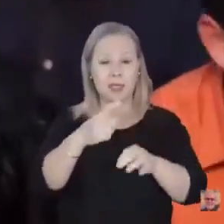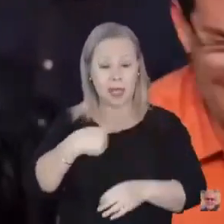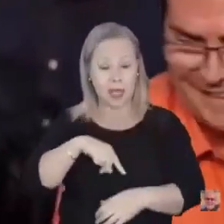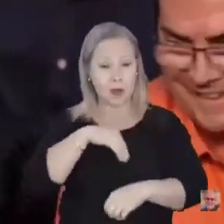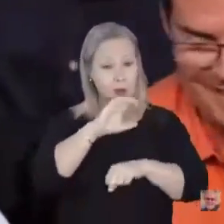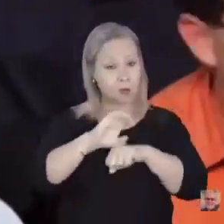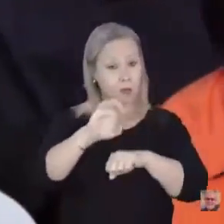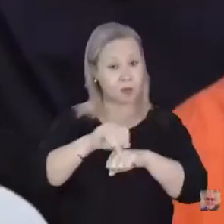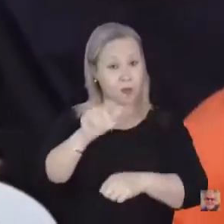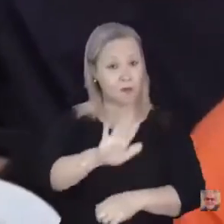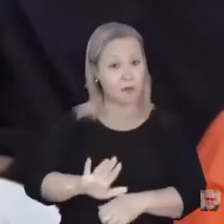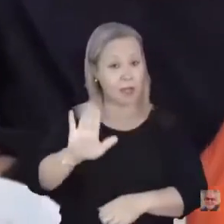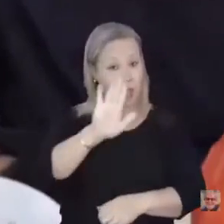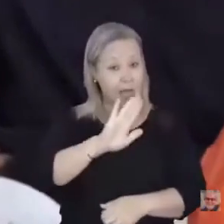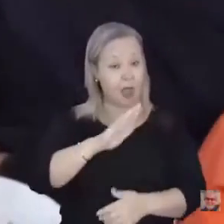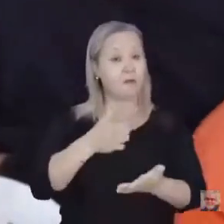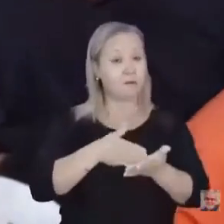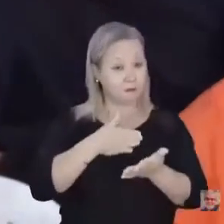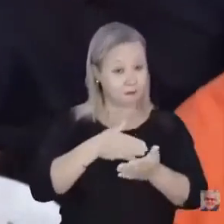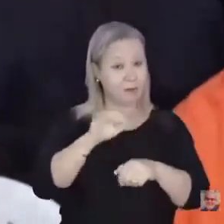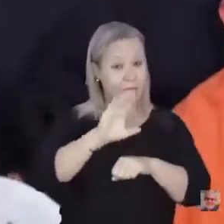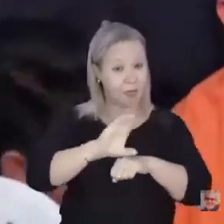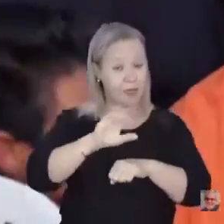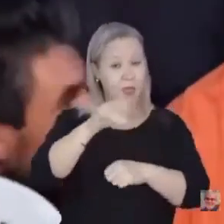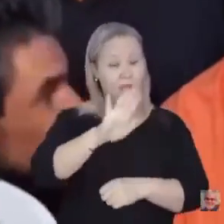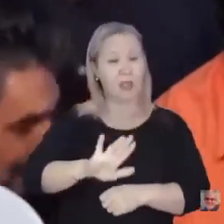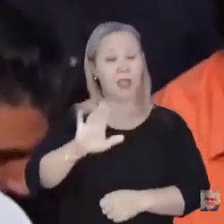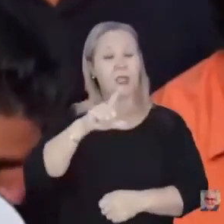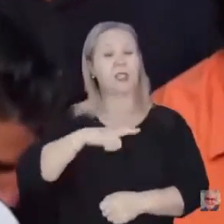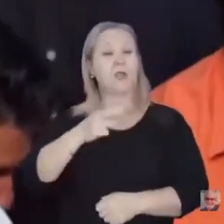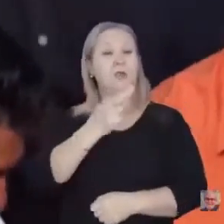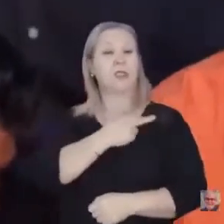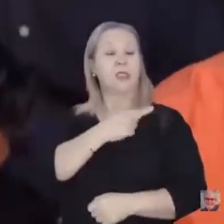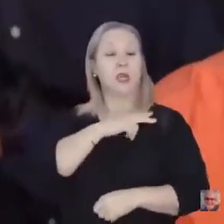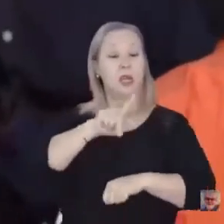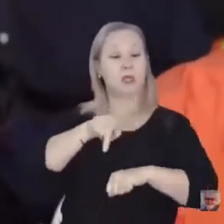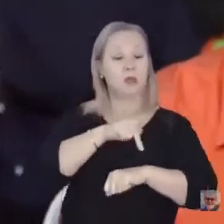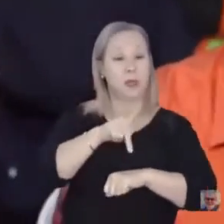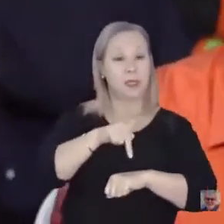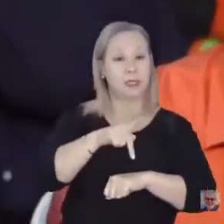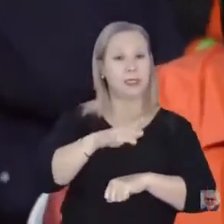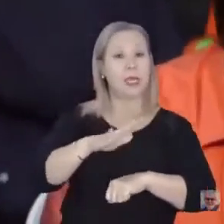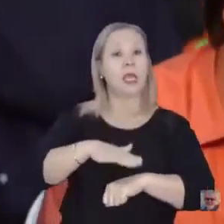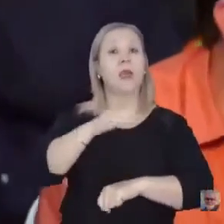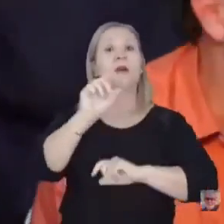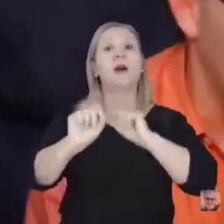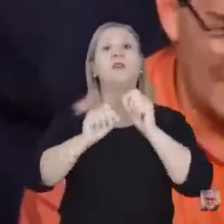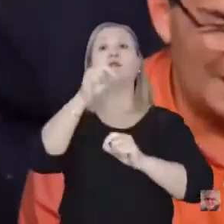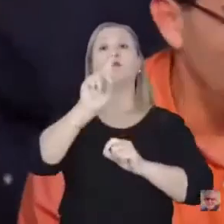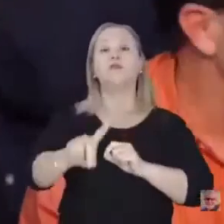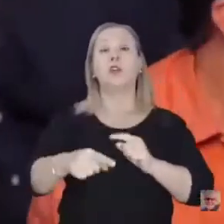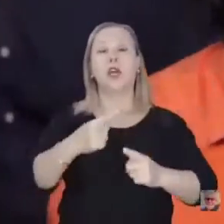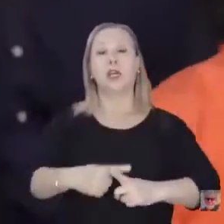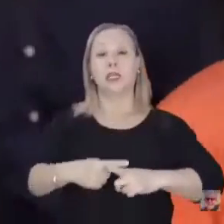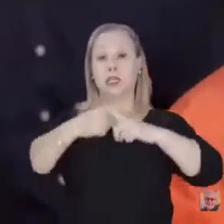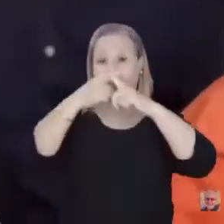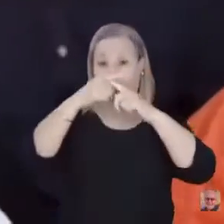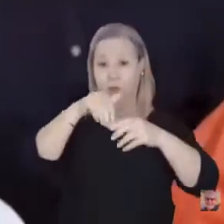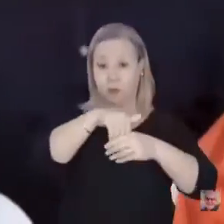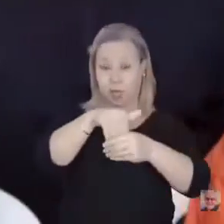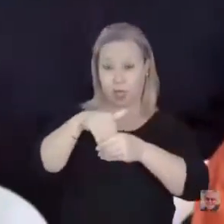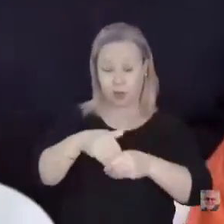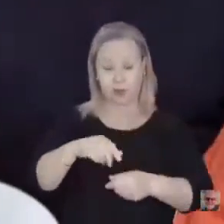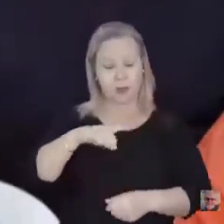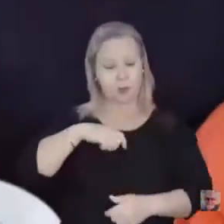Federal e, portanto, tem responsabilidade com o país. Mais do que o direito de disputar essa eleição, nós temos o dever